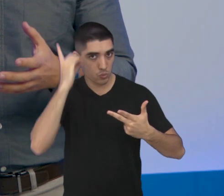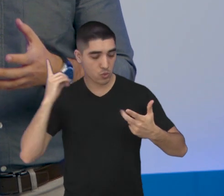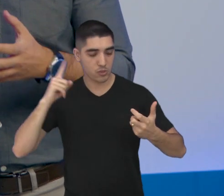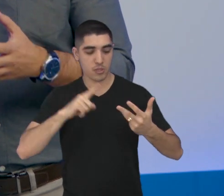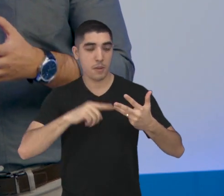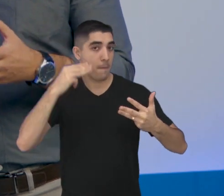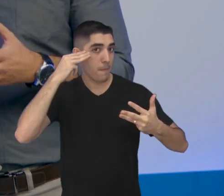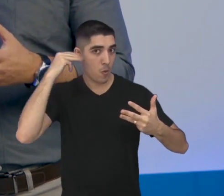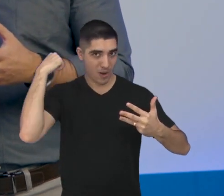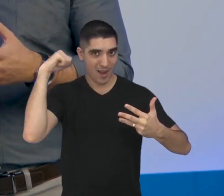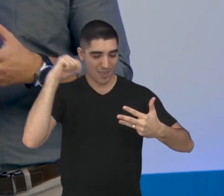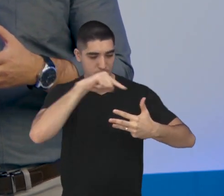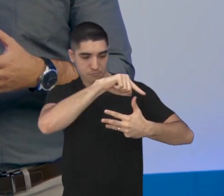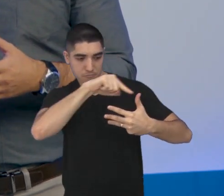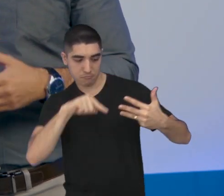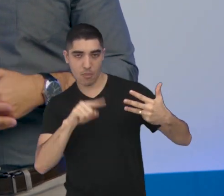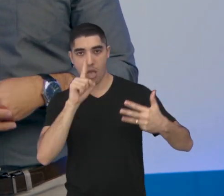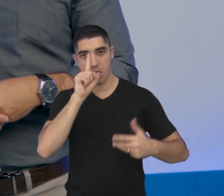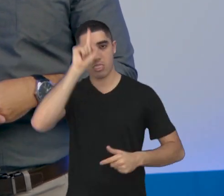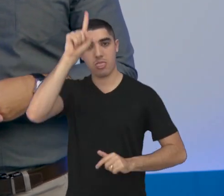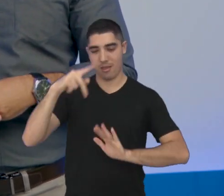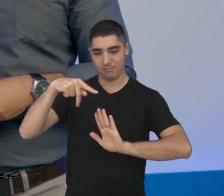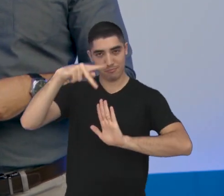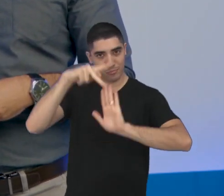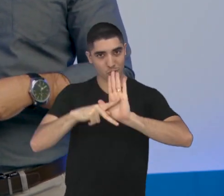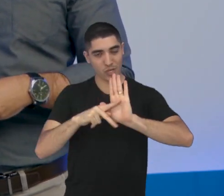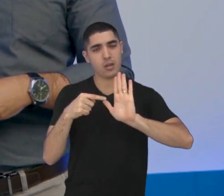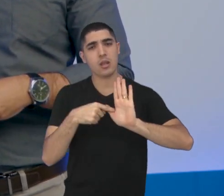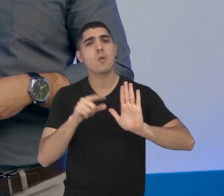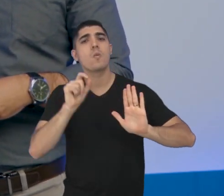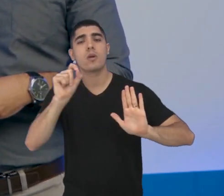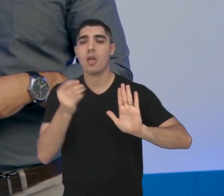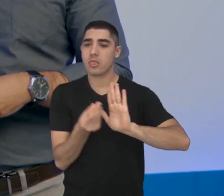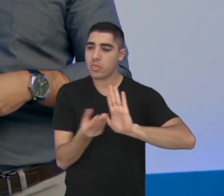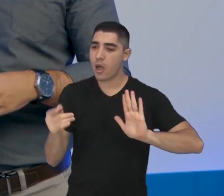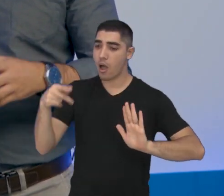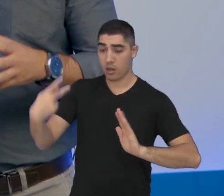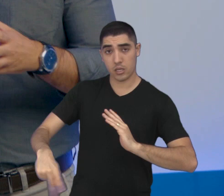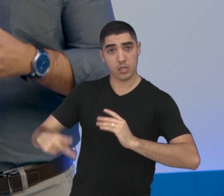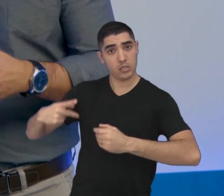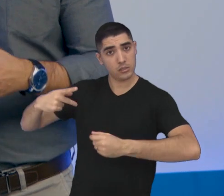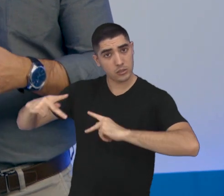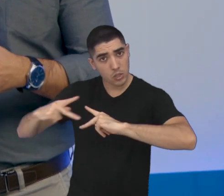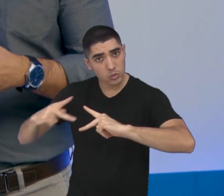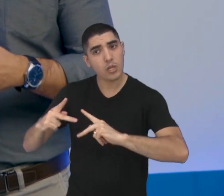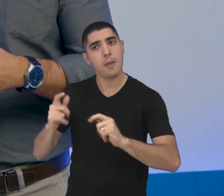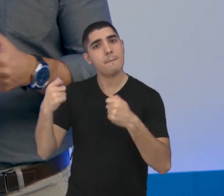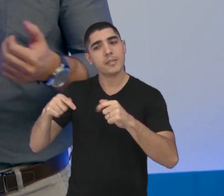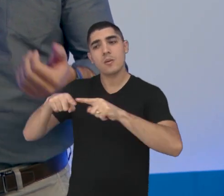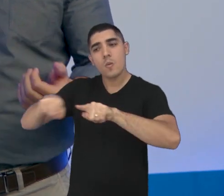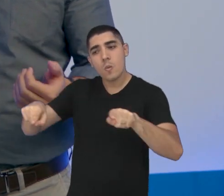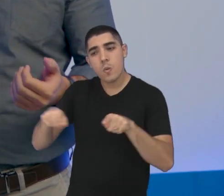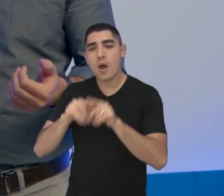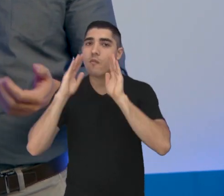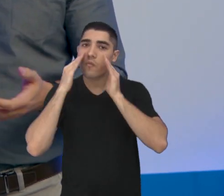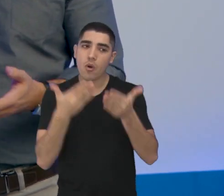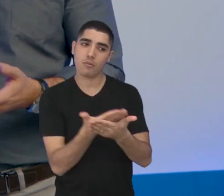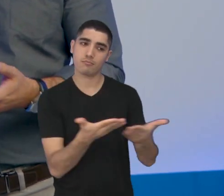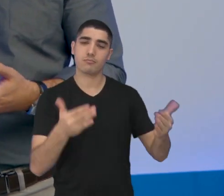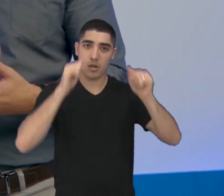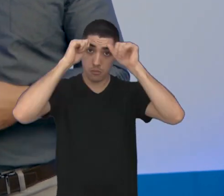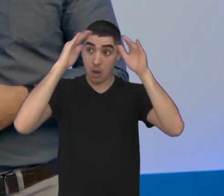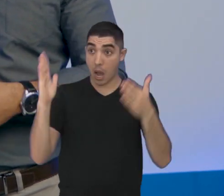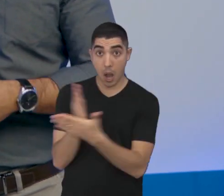Dulce Rita e Marcão da Academia, o objetivo da proposta é garantir que a cidade tenha mais espaços voltados para os autistas.